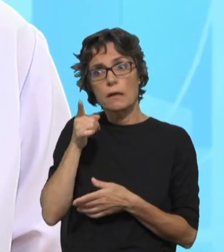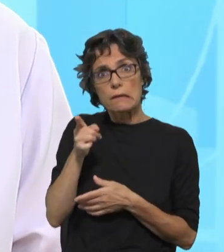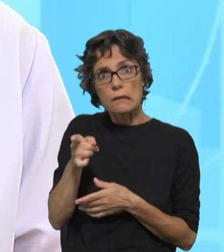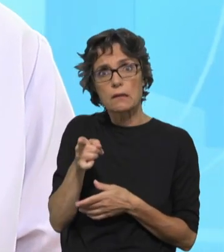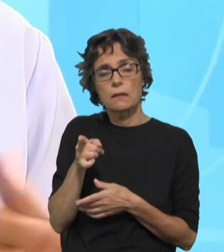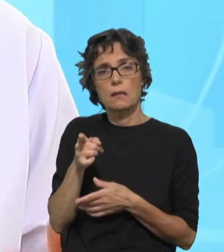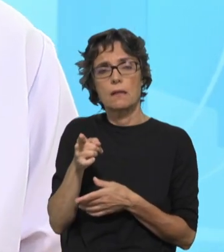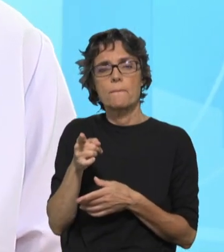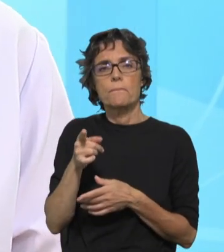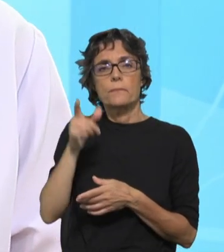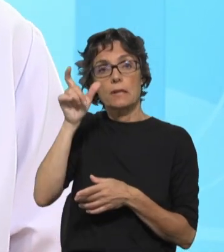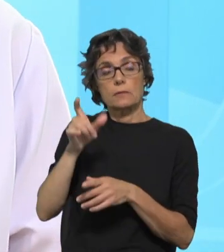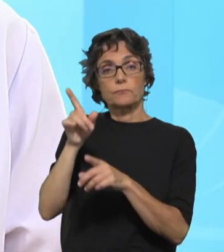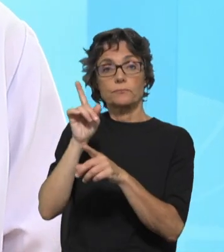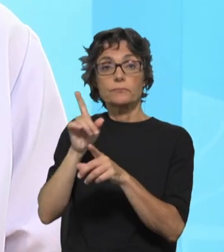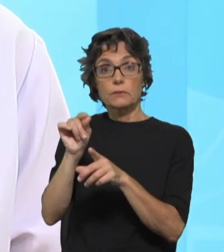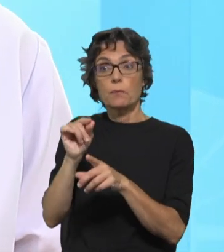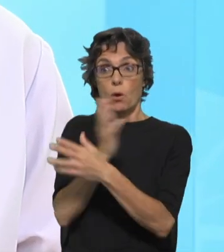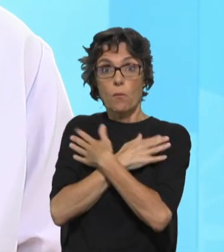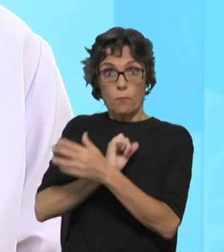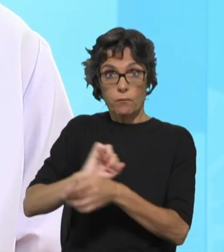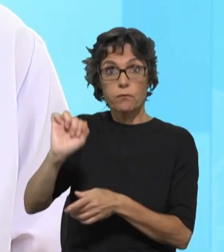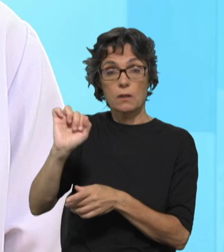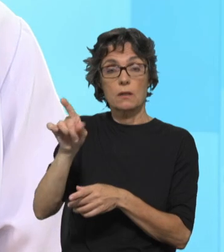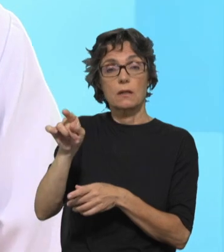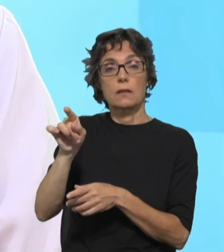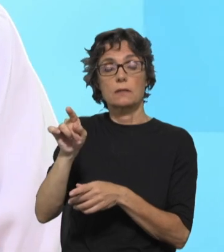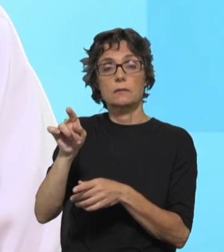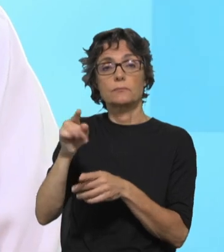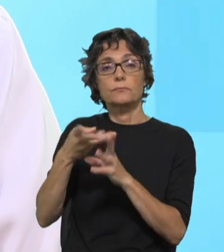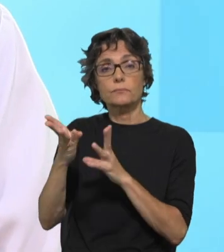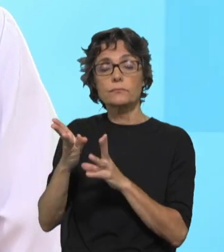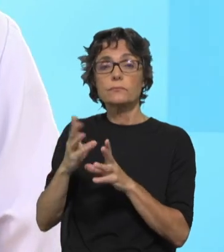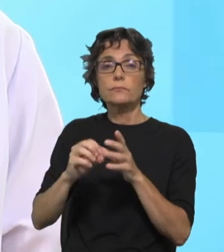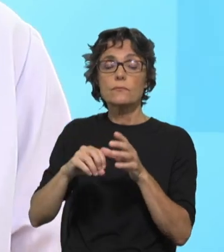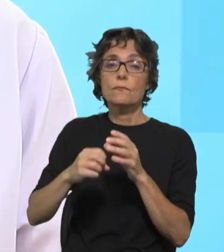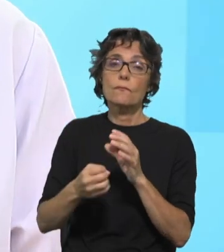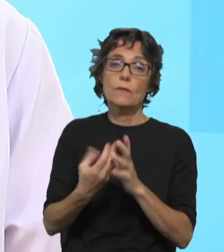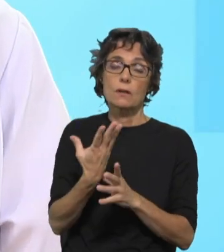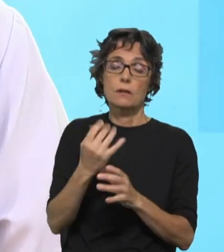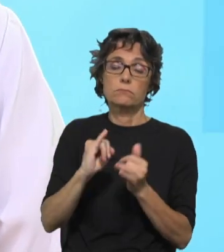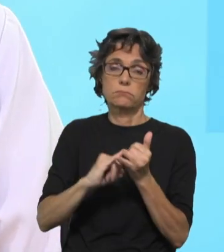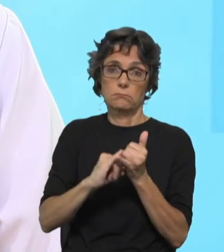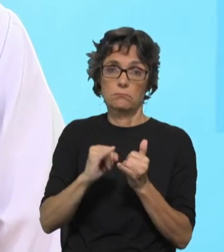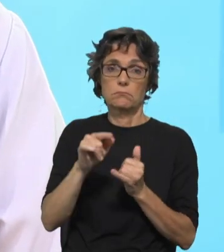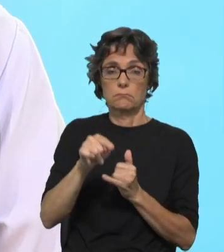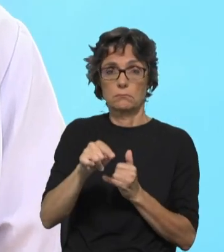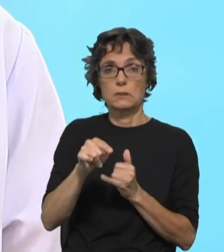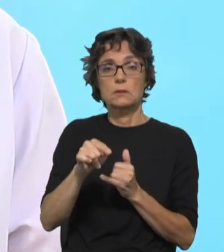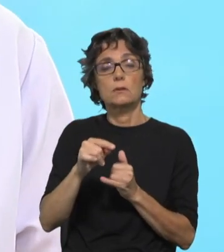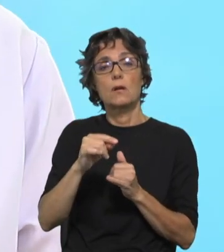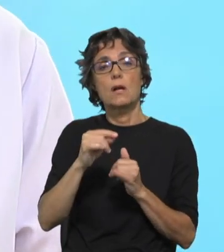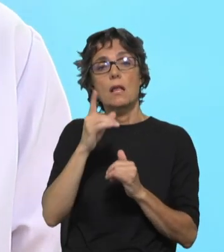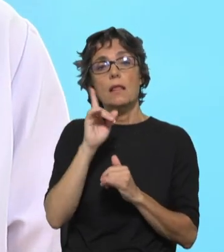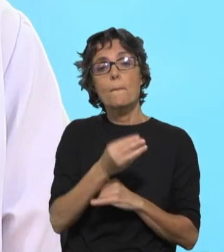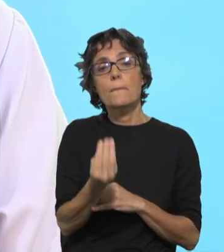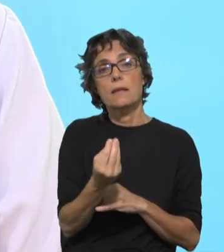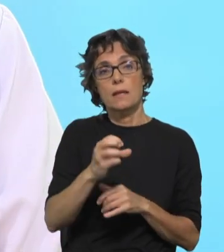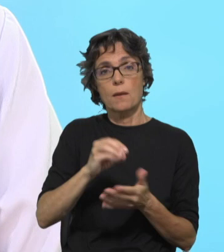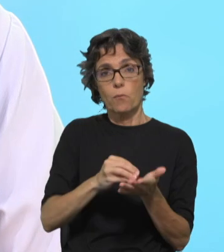isto, e ela, com as amigas, funda a Associação Protetora das Meninas Pobres, que ainda hoje existe também, mas com outro nome, que é a